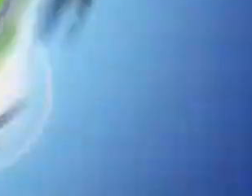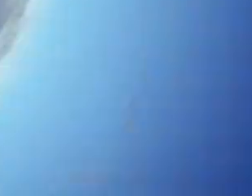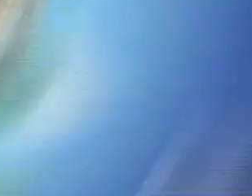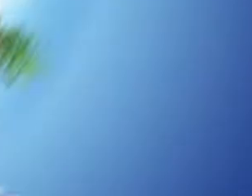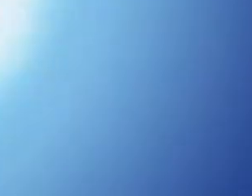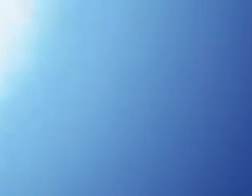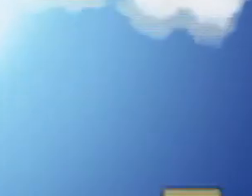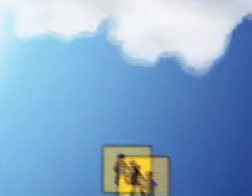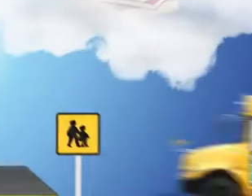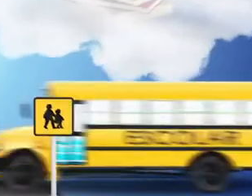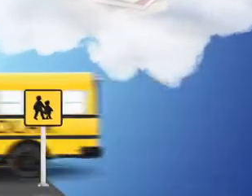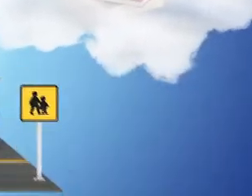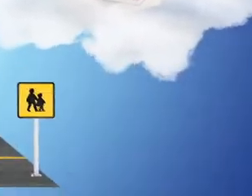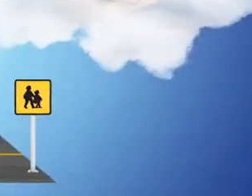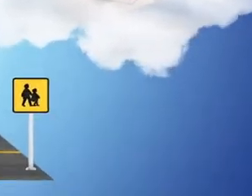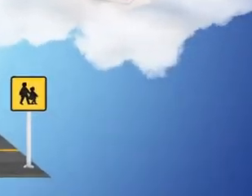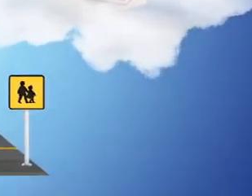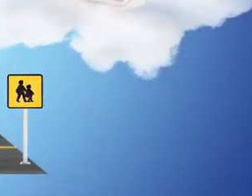Tchau.